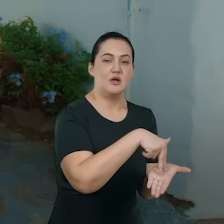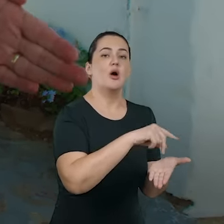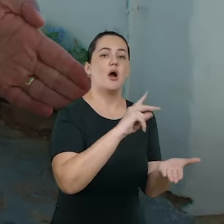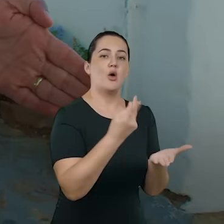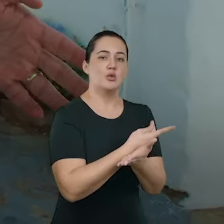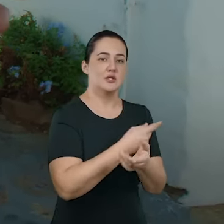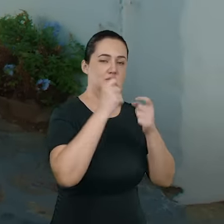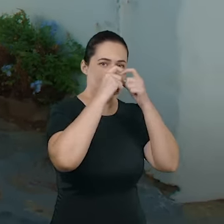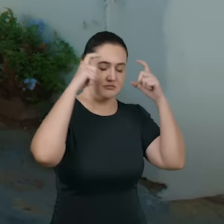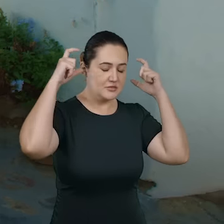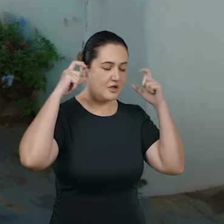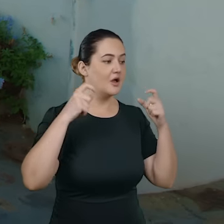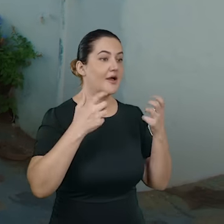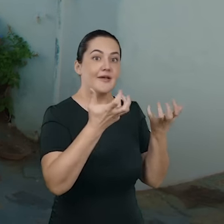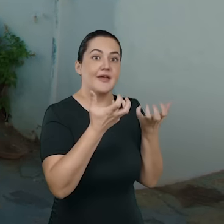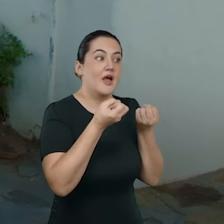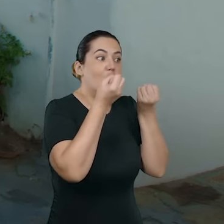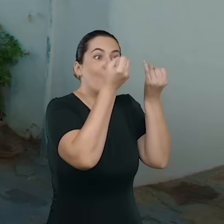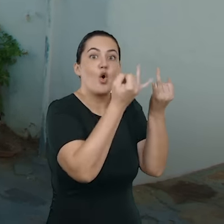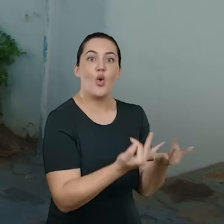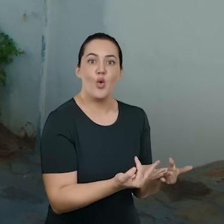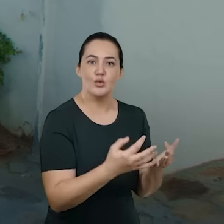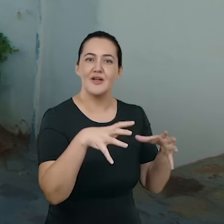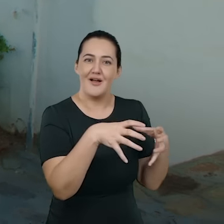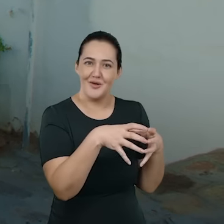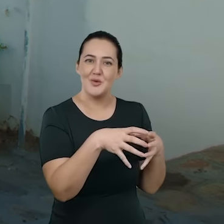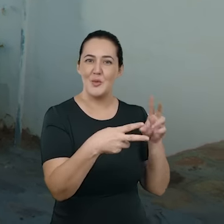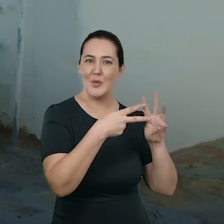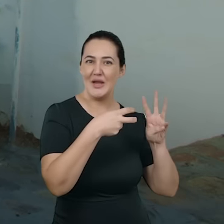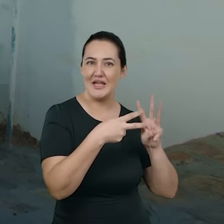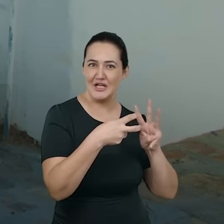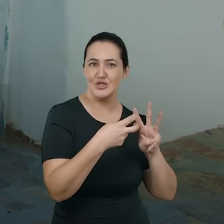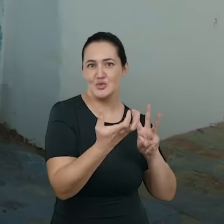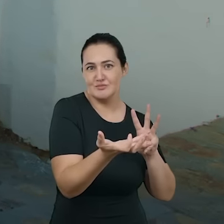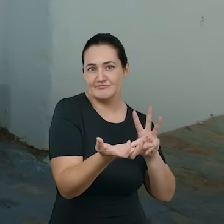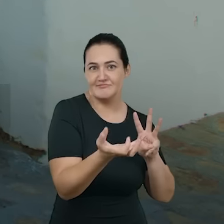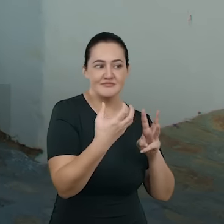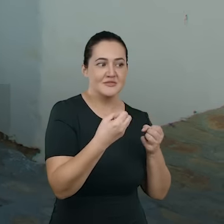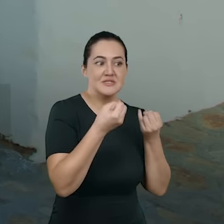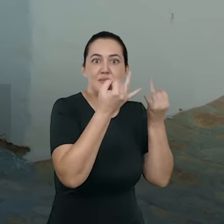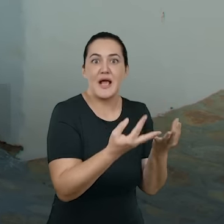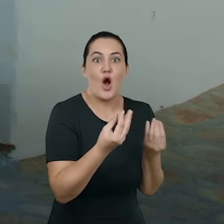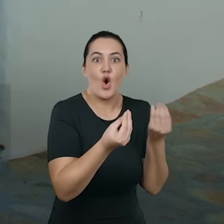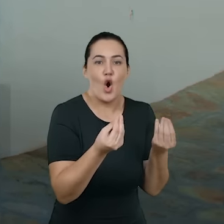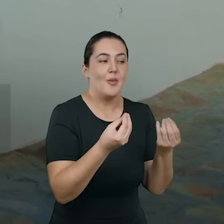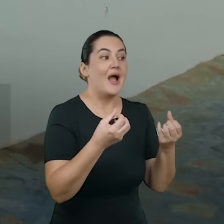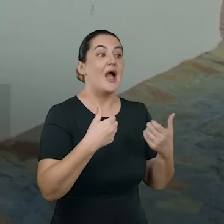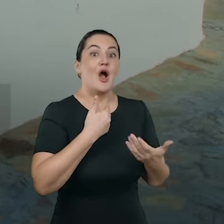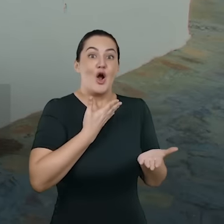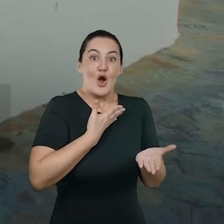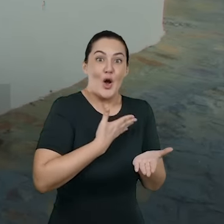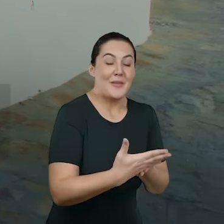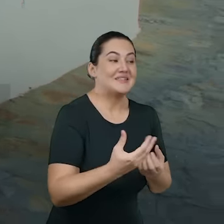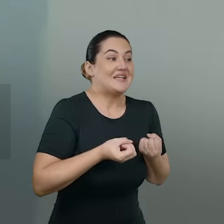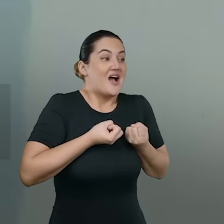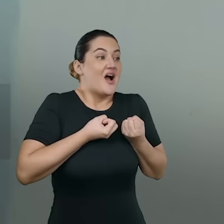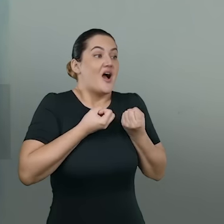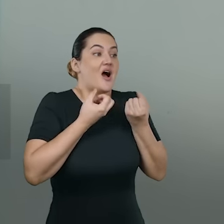que ele chega, a primeira atitude dele vai ser a de querer contar para os amigos tudo o que ele viu e